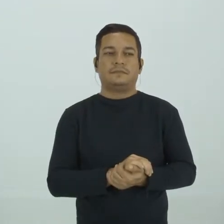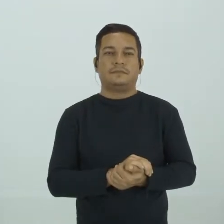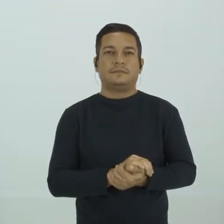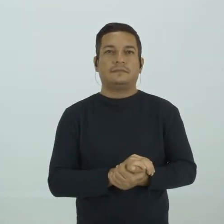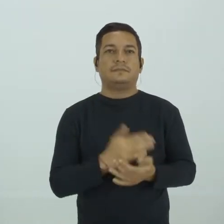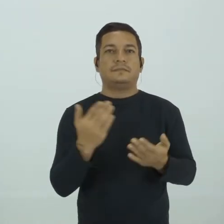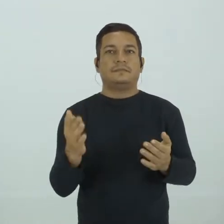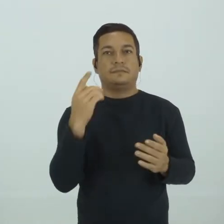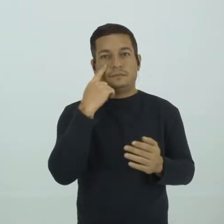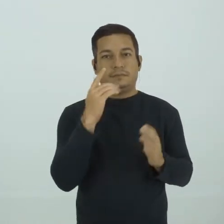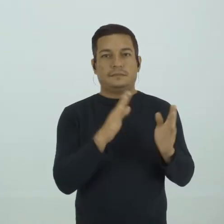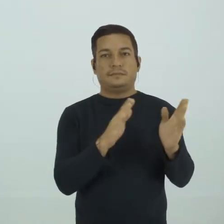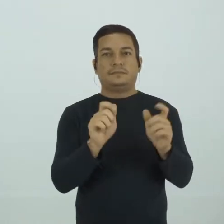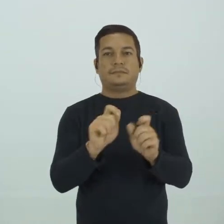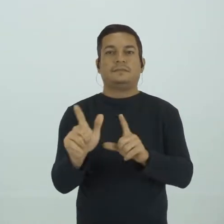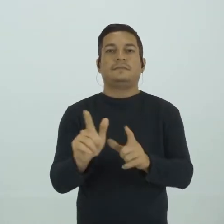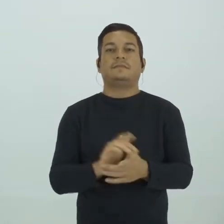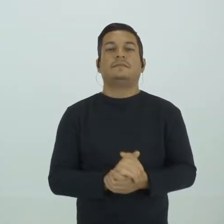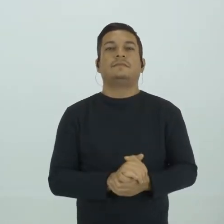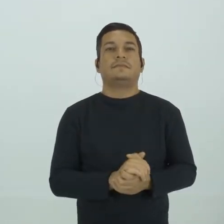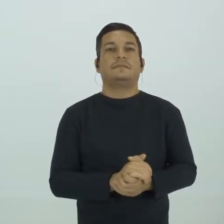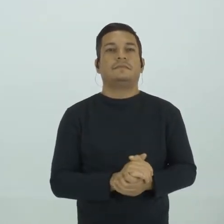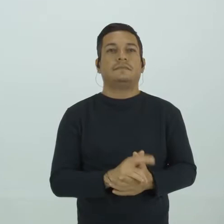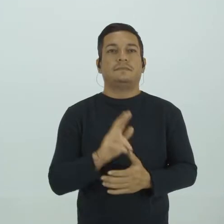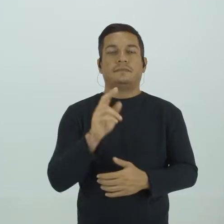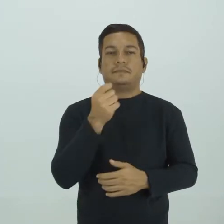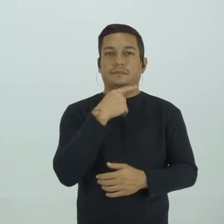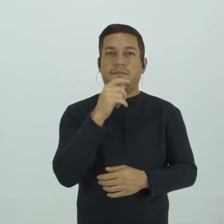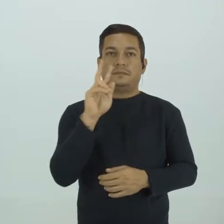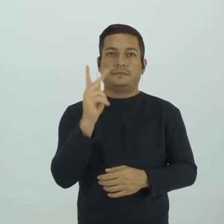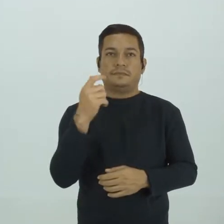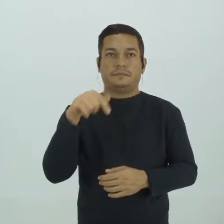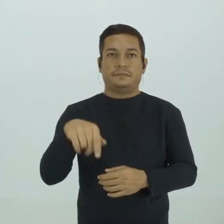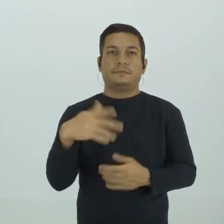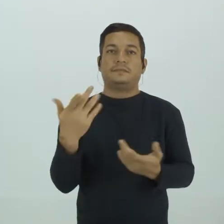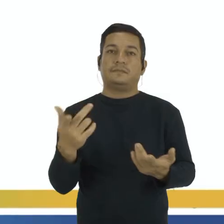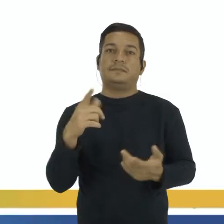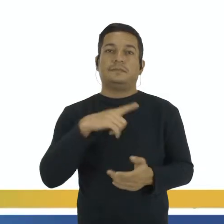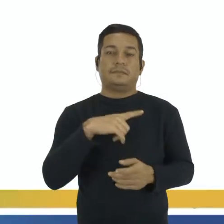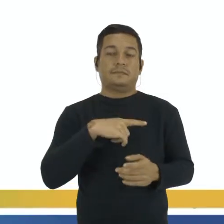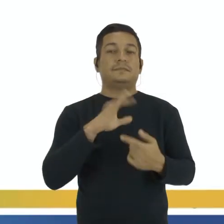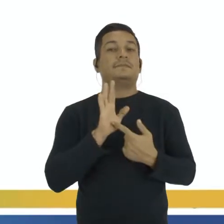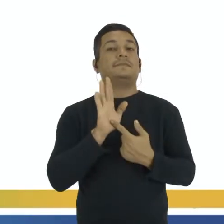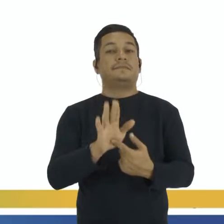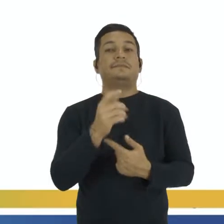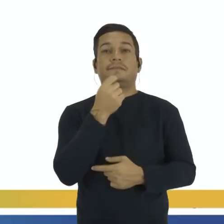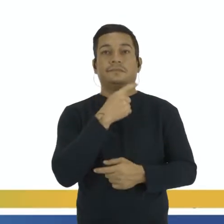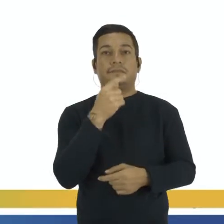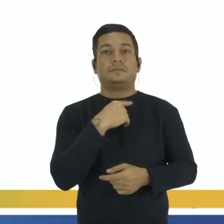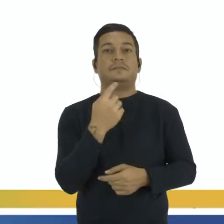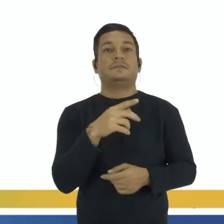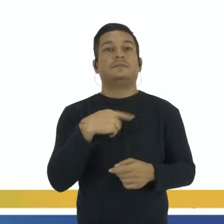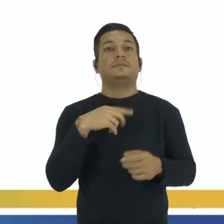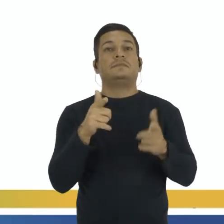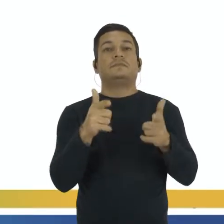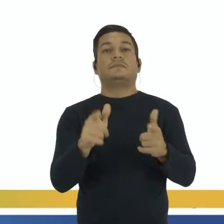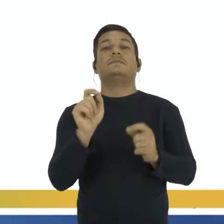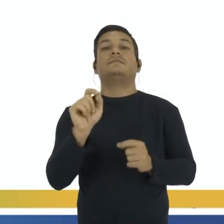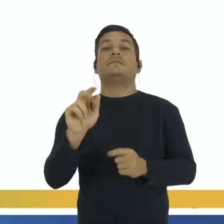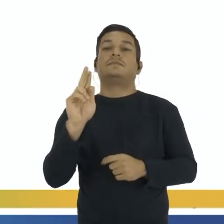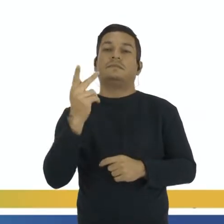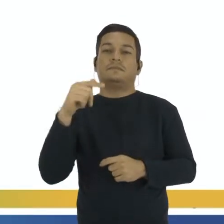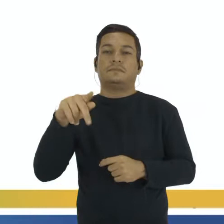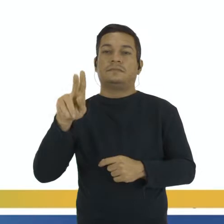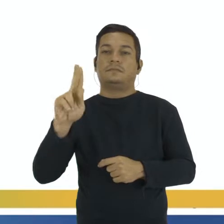Então, acompanhem comigo no slide. Humor na HQ. Quando uma HQ apresenta humor, nós chamamos de HQ humorística.